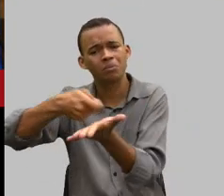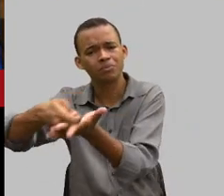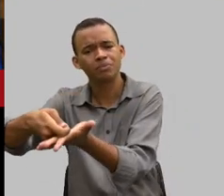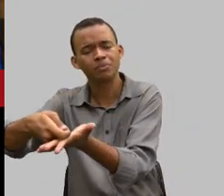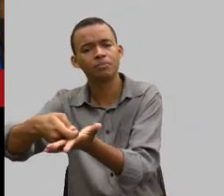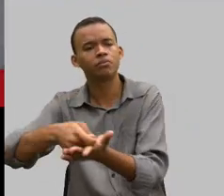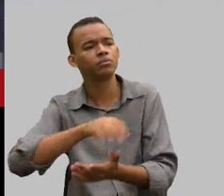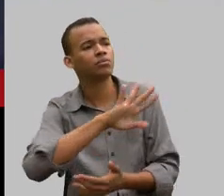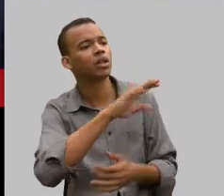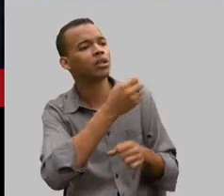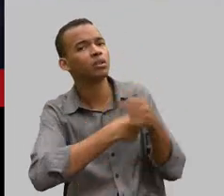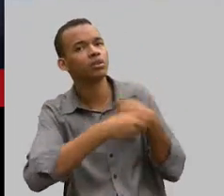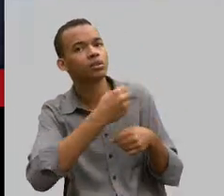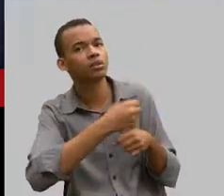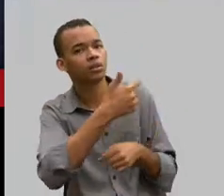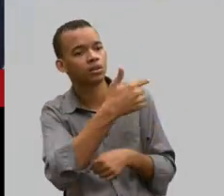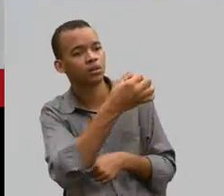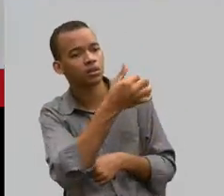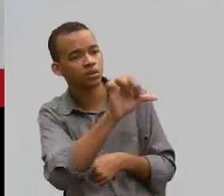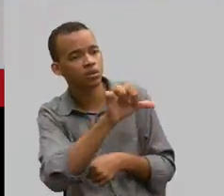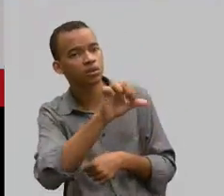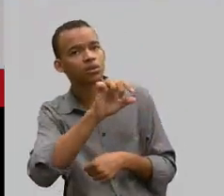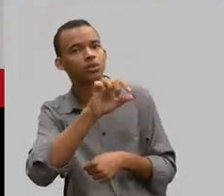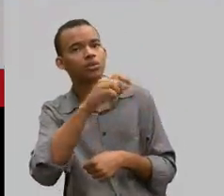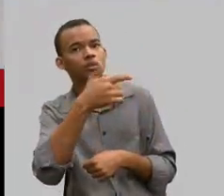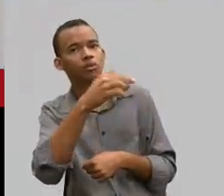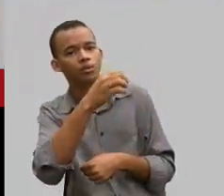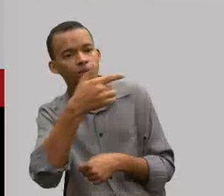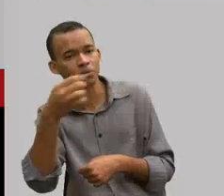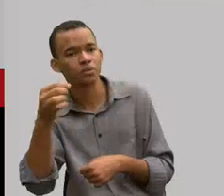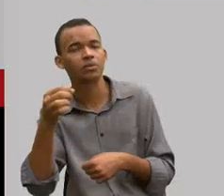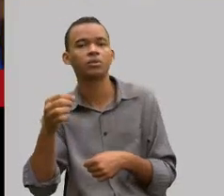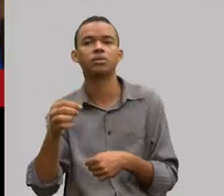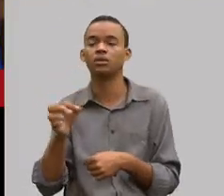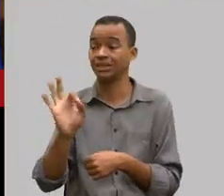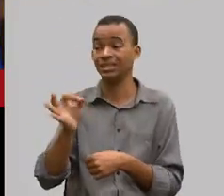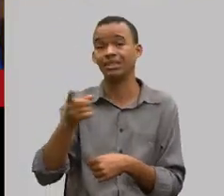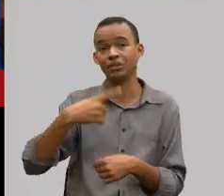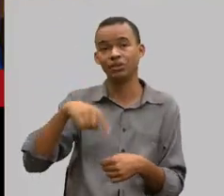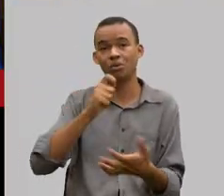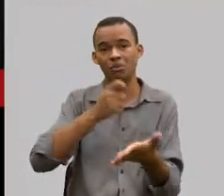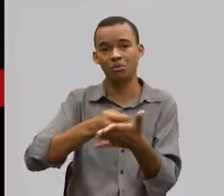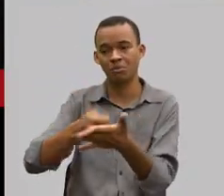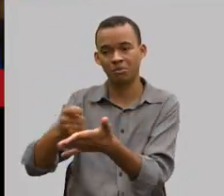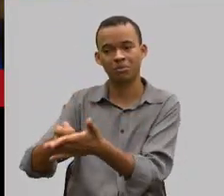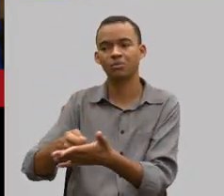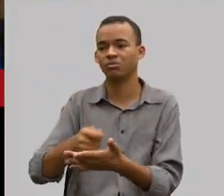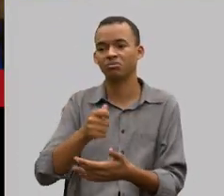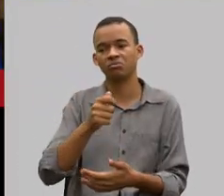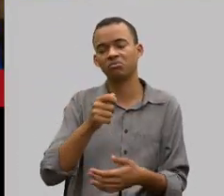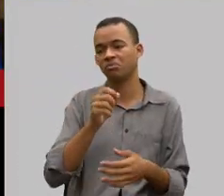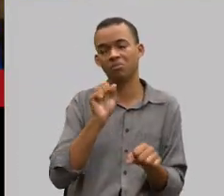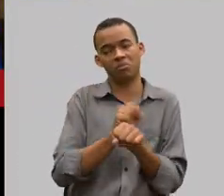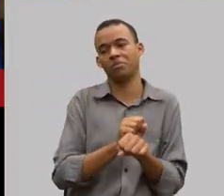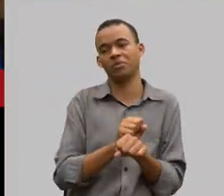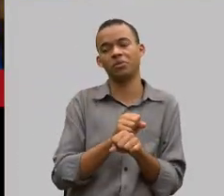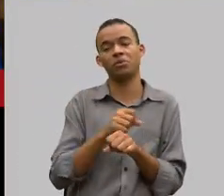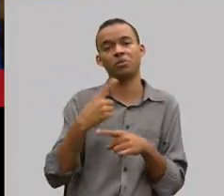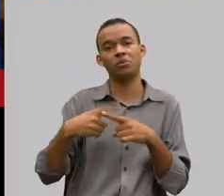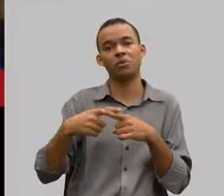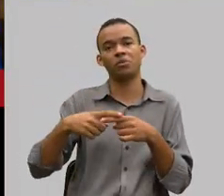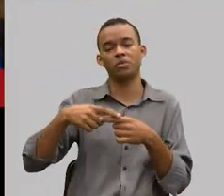2019 2020 Senor não vai falar a gente parou de pagar mesmo pelas liminares que a justiça concedeu a nós não foi uma decisão do